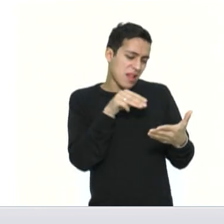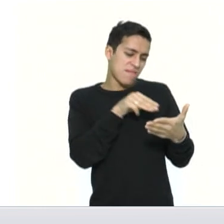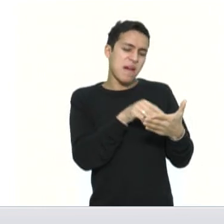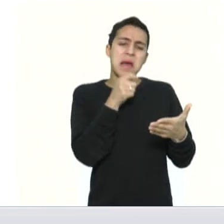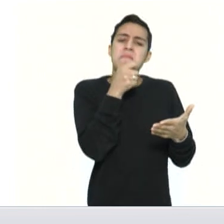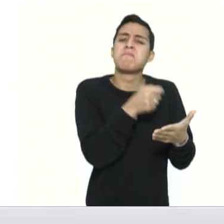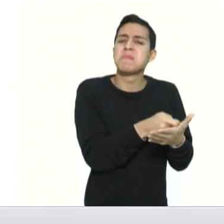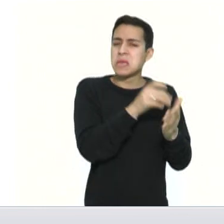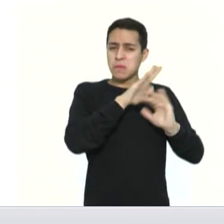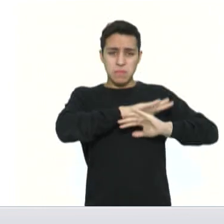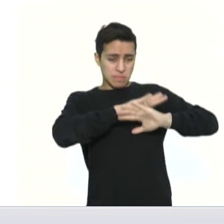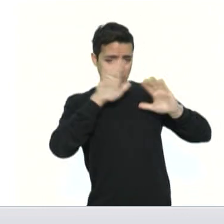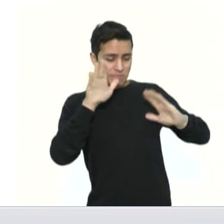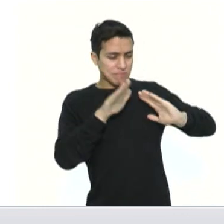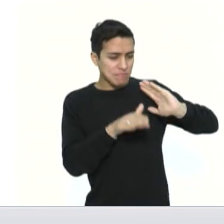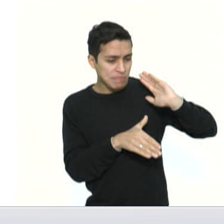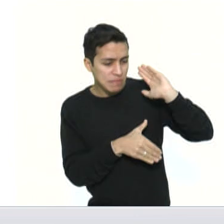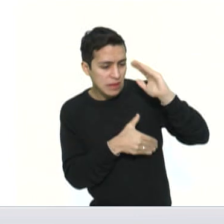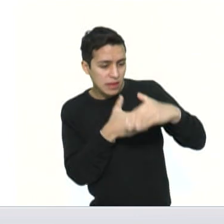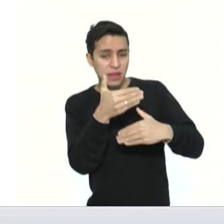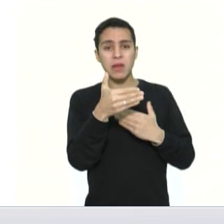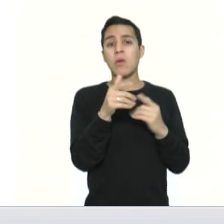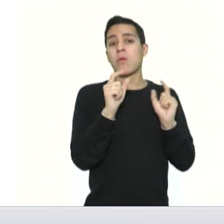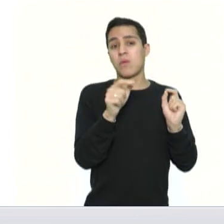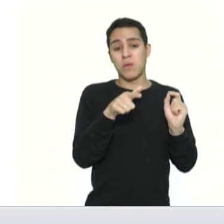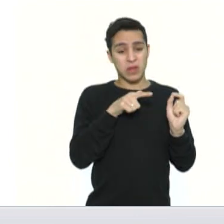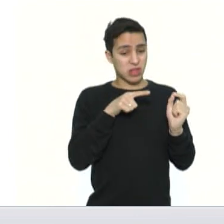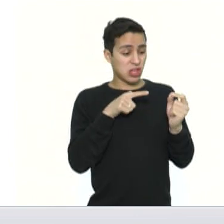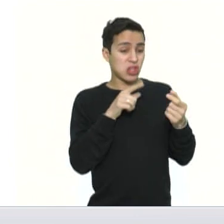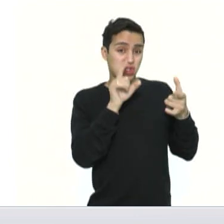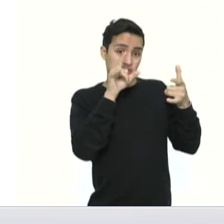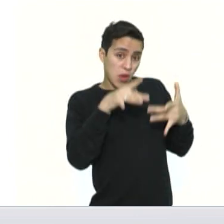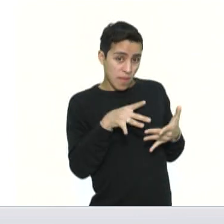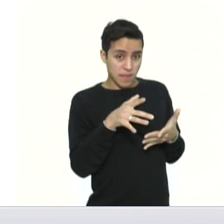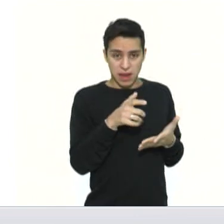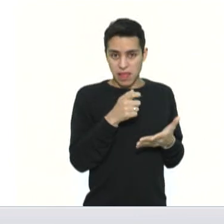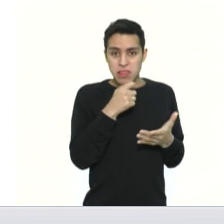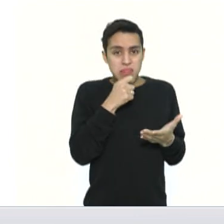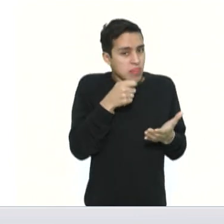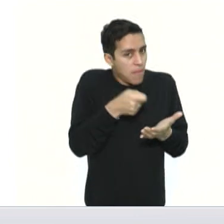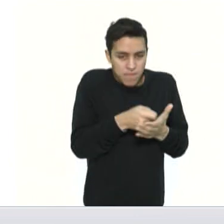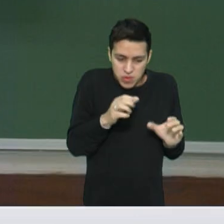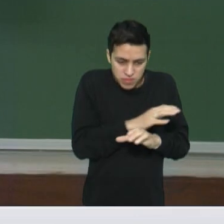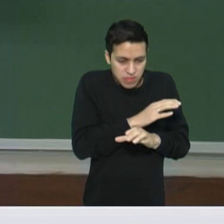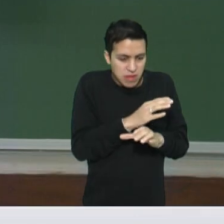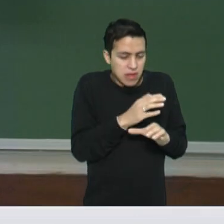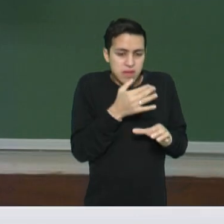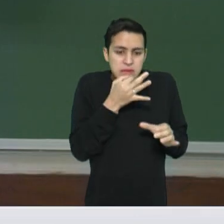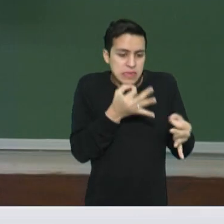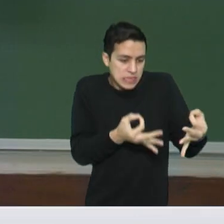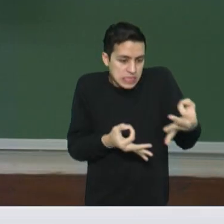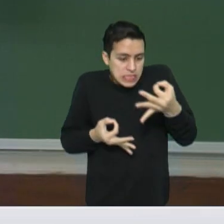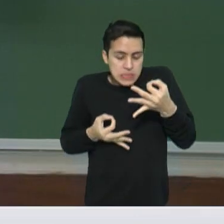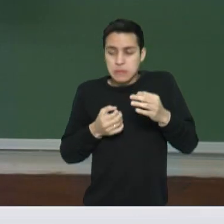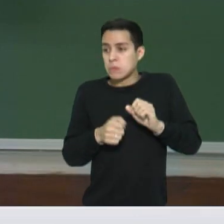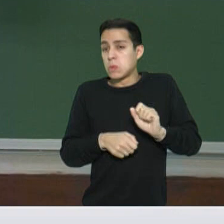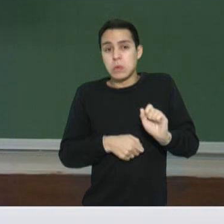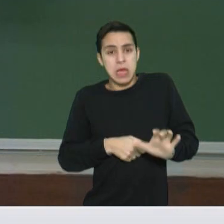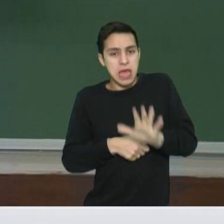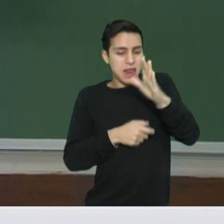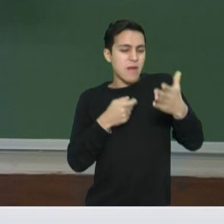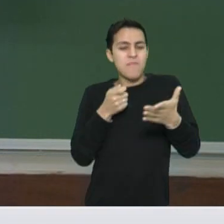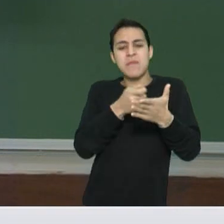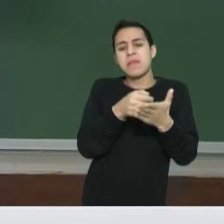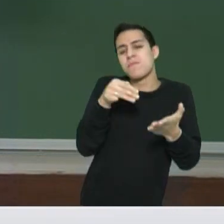pagar o mínimo da fatura, sendo que o restante, né? Então, quando a pessoa fala, nossa, veio um valor muito alto, vou